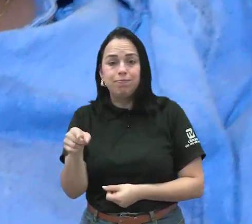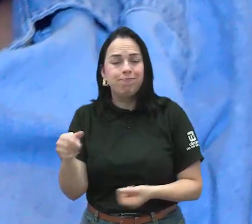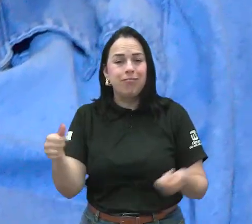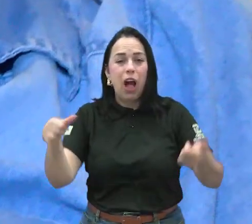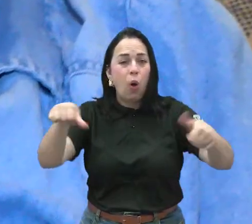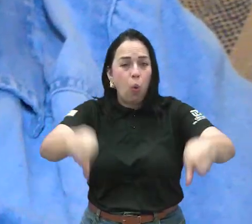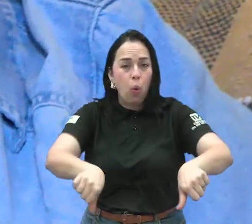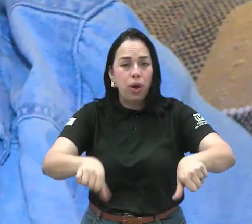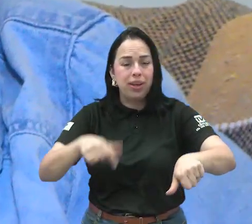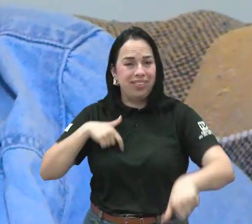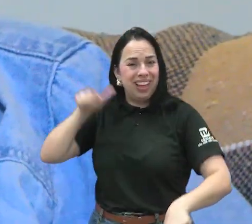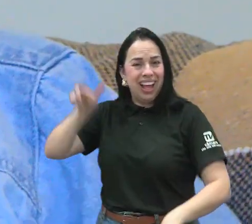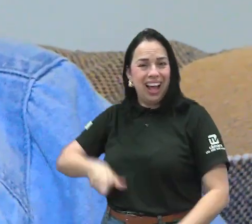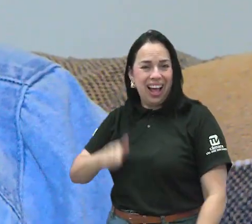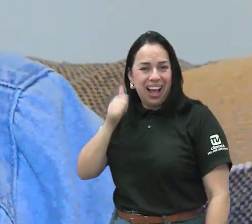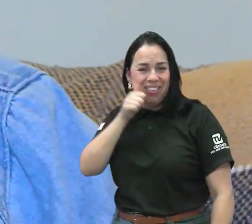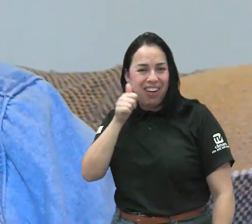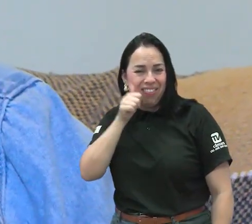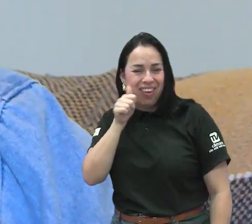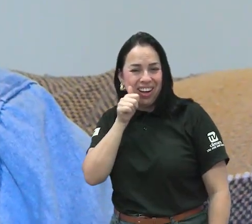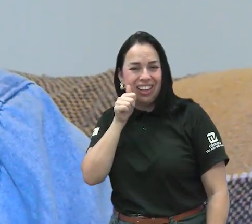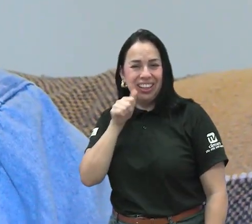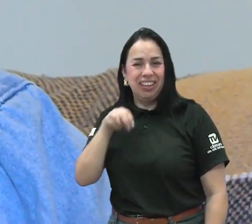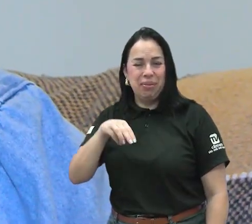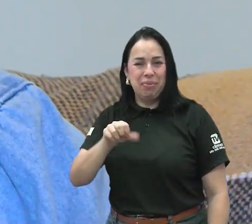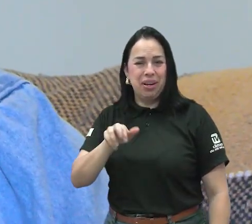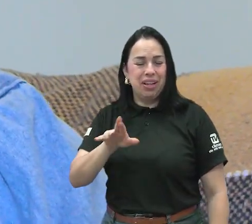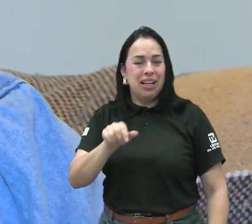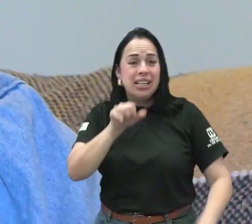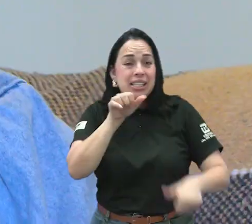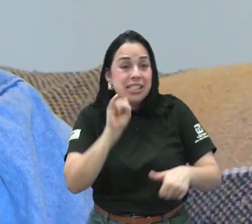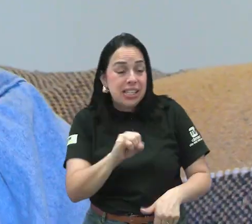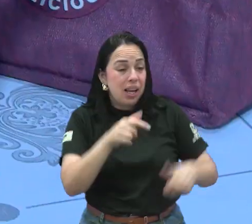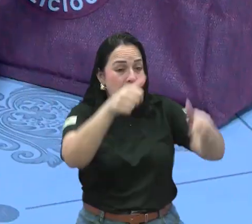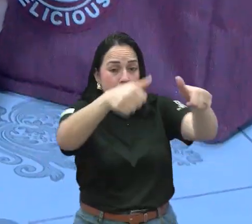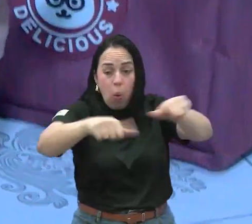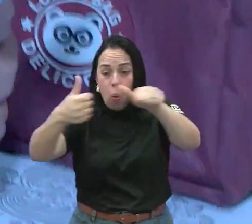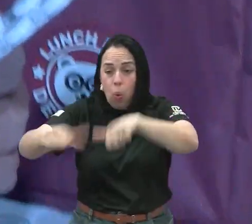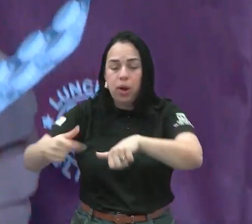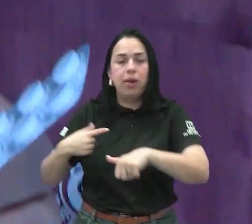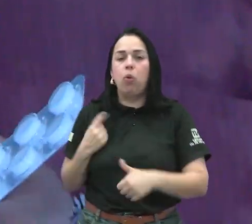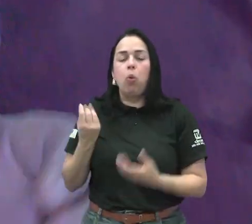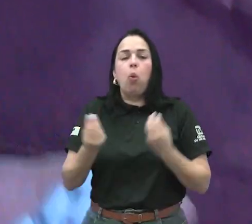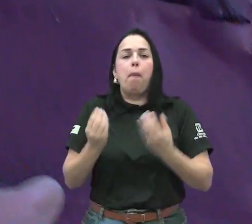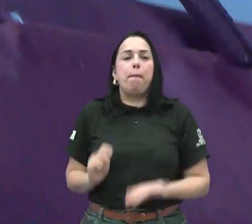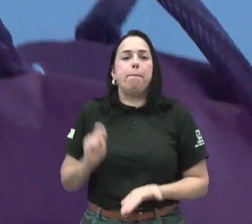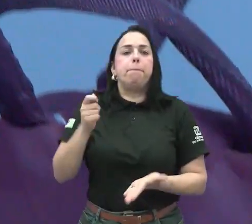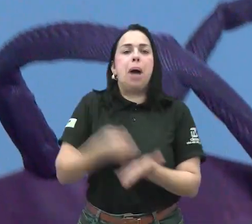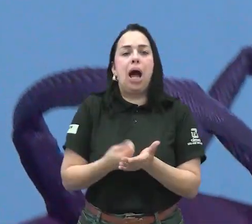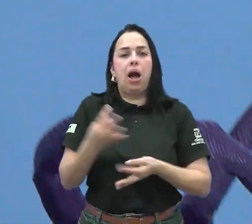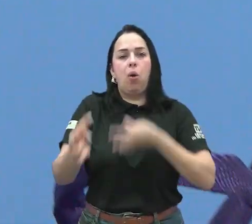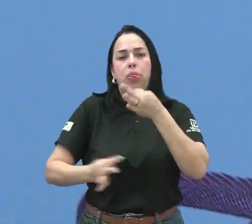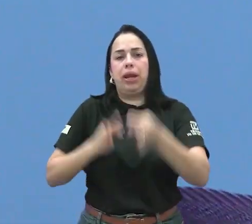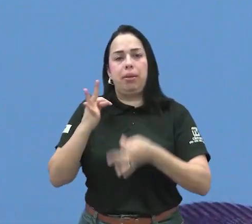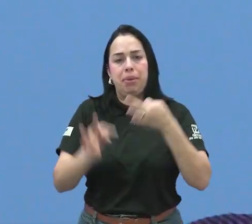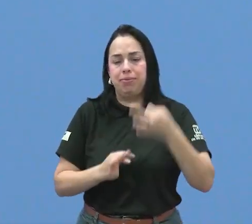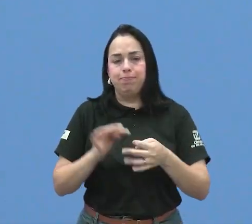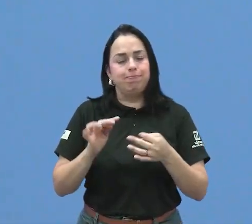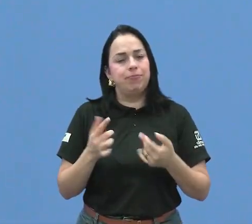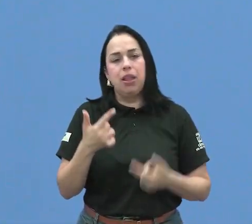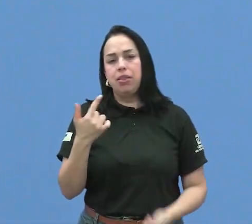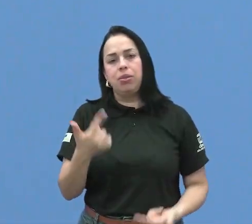esses cuidados, Dona Maria, que conhecemos no início da reportagem, não teria condições de arcar com os gastos